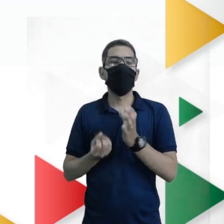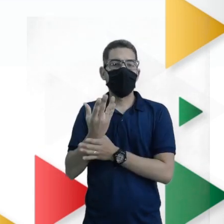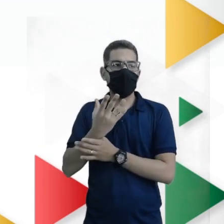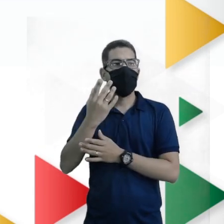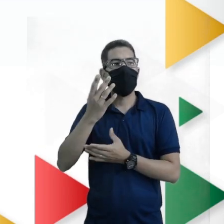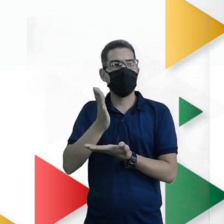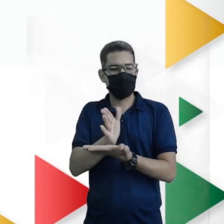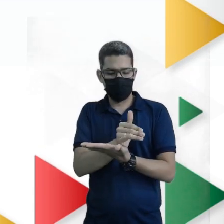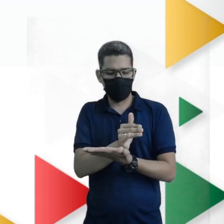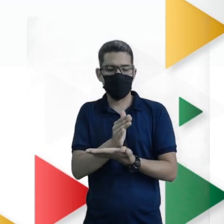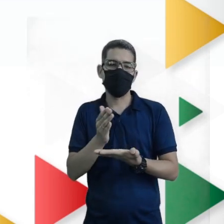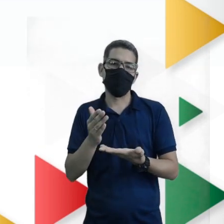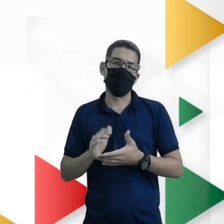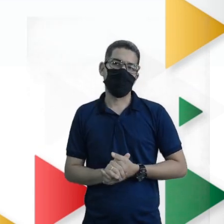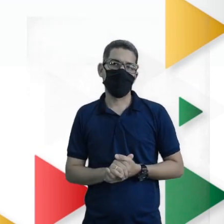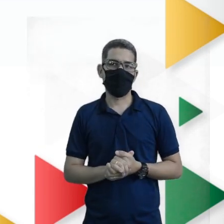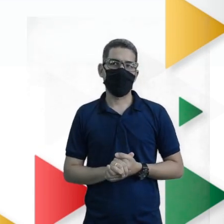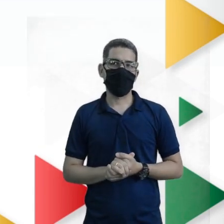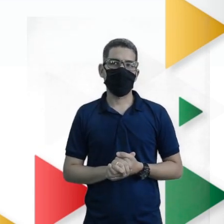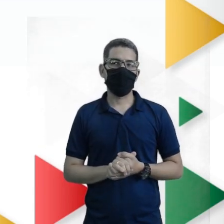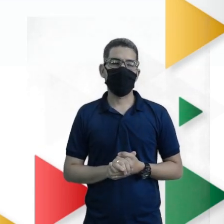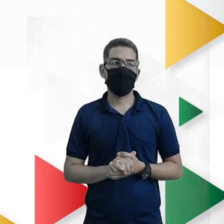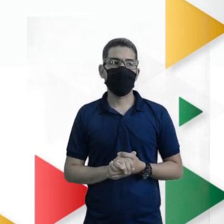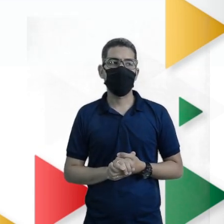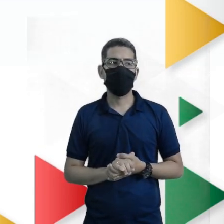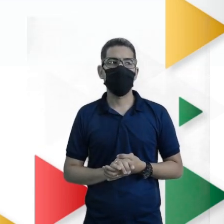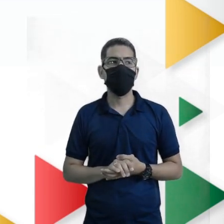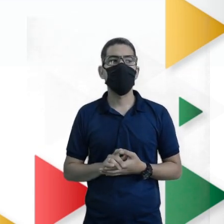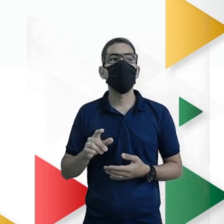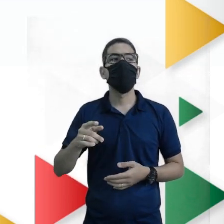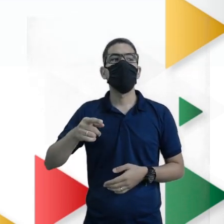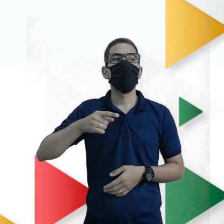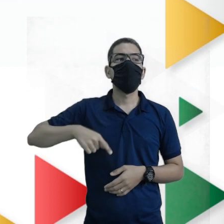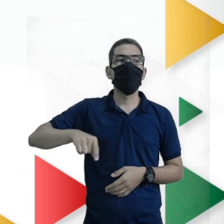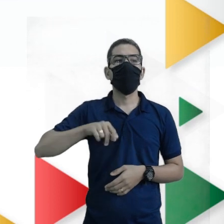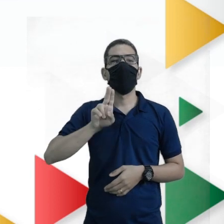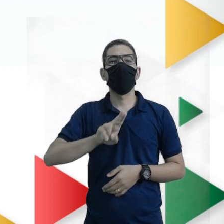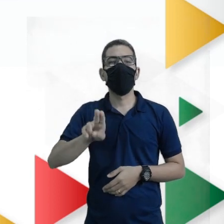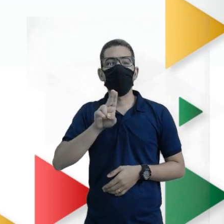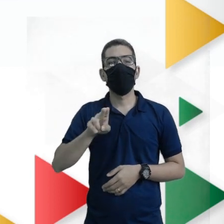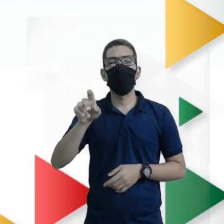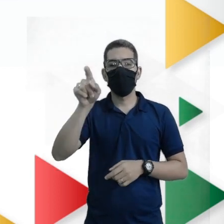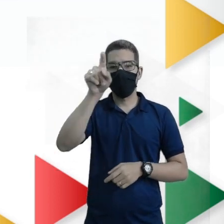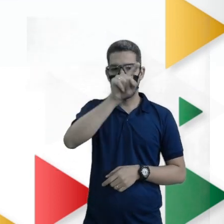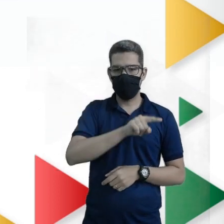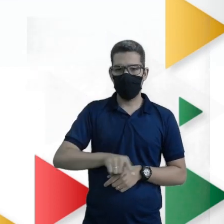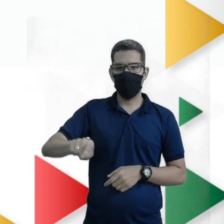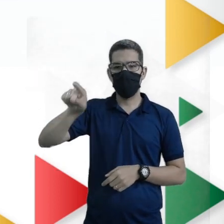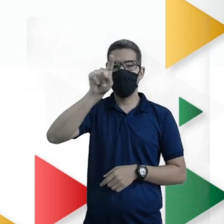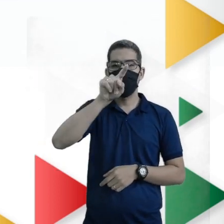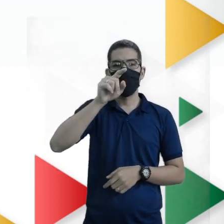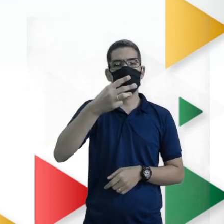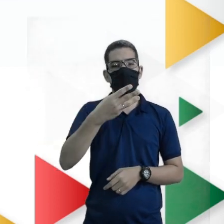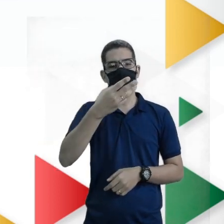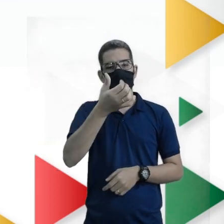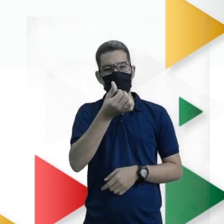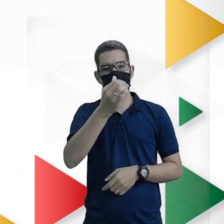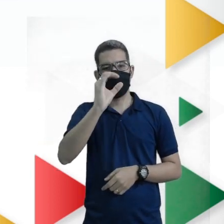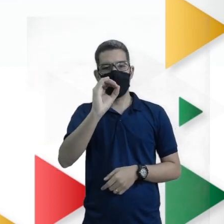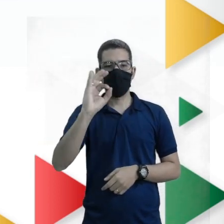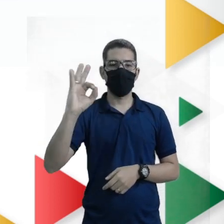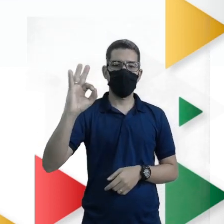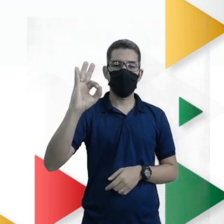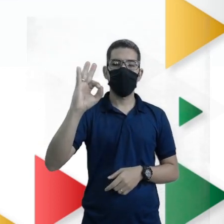da circunferência. Não esquece, tá? Nós utilizamos a circunferência para 360 graus.